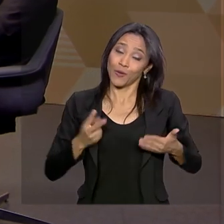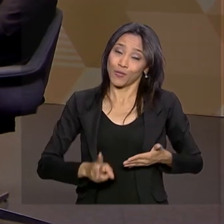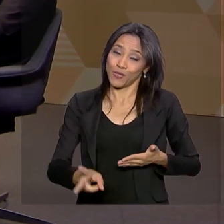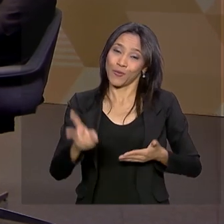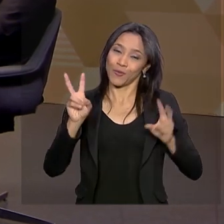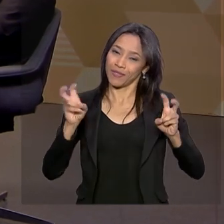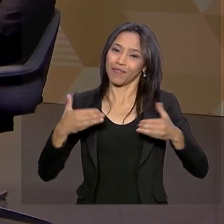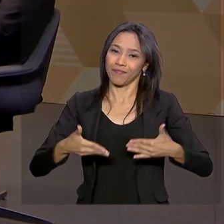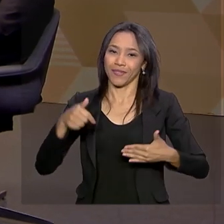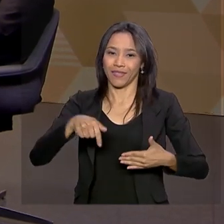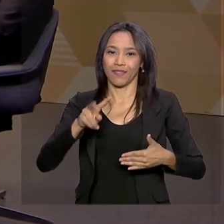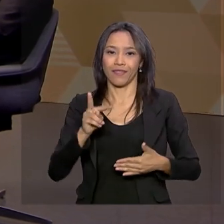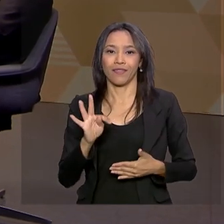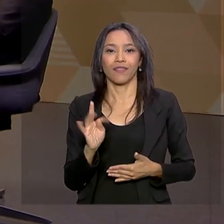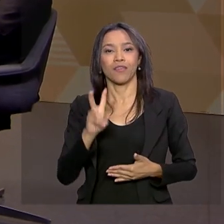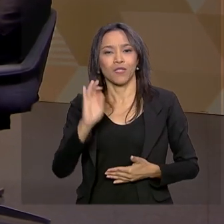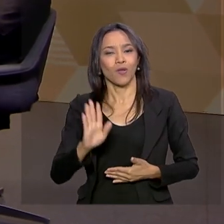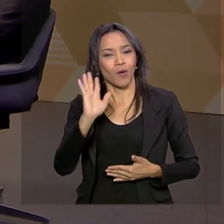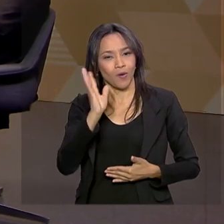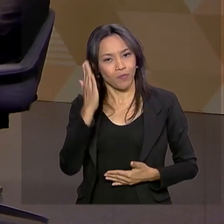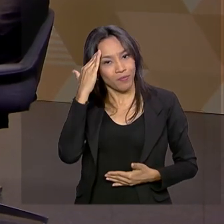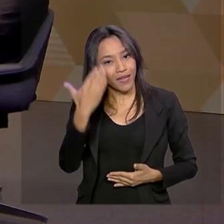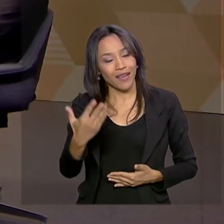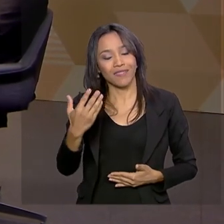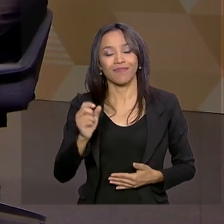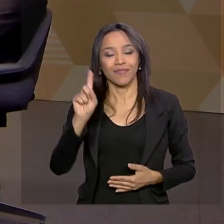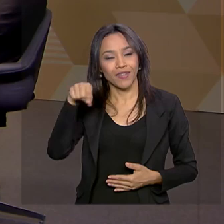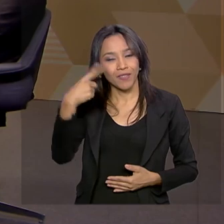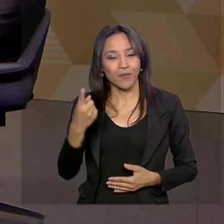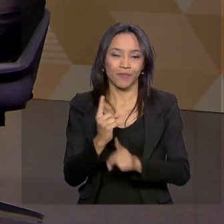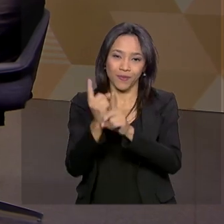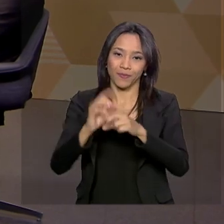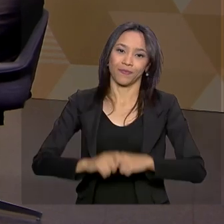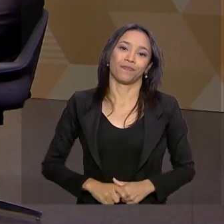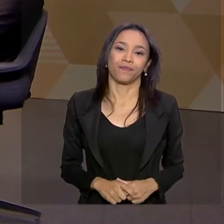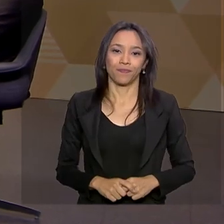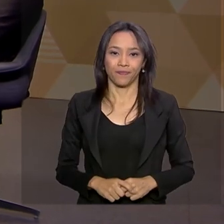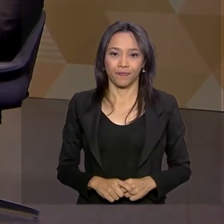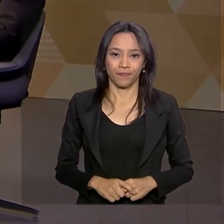pauta aqui na TV Brasil. Obrigado pela companhia e até o próximo programa.